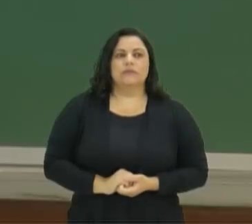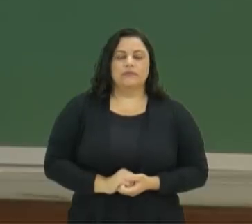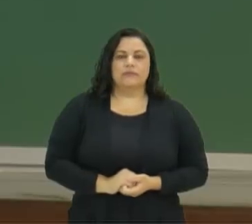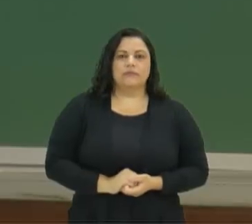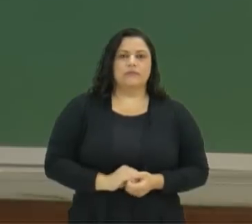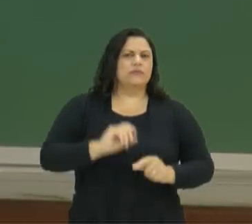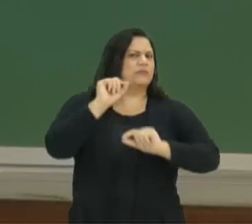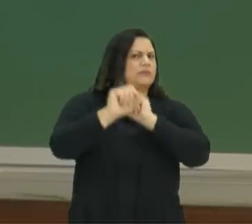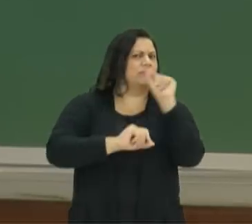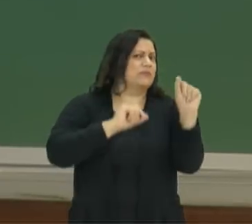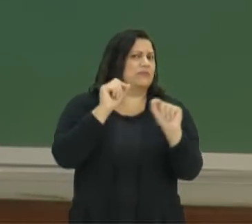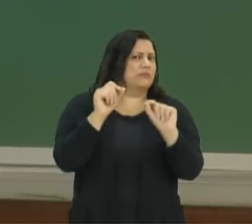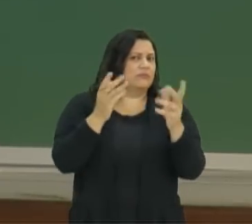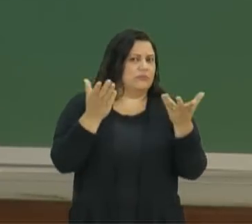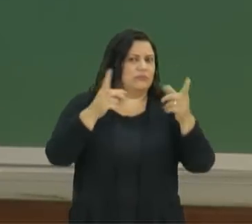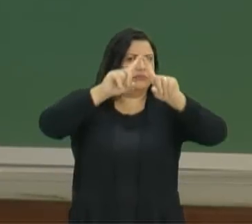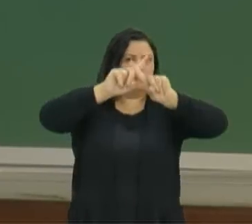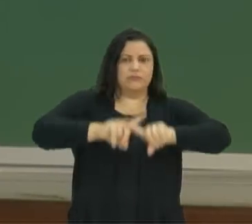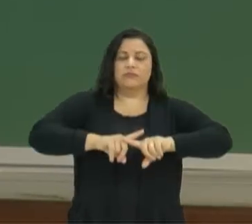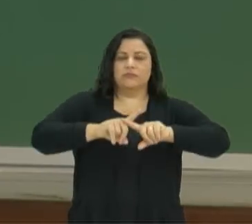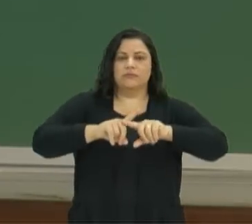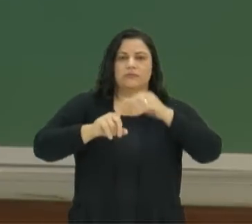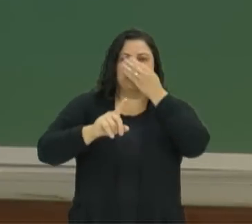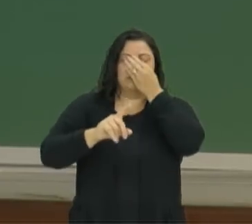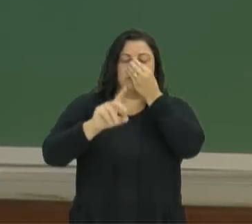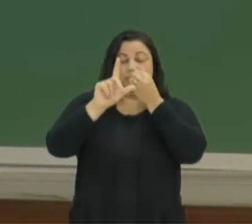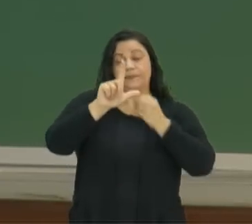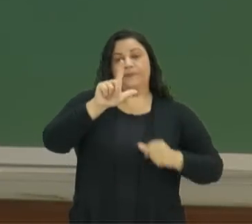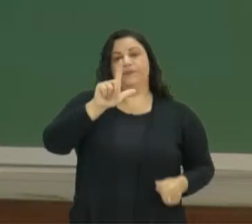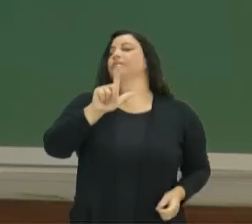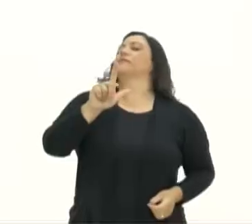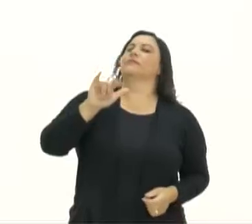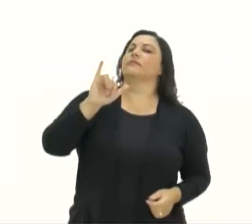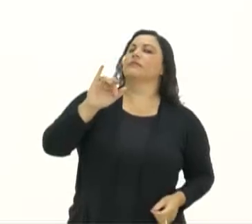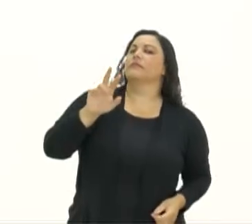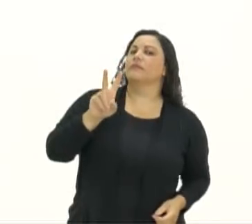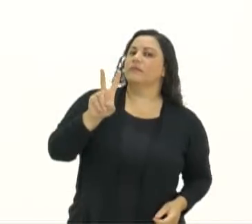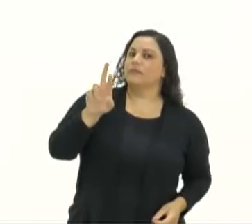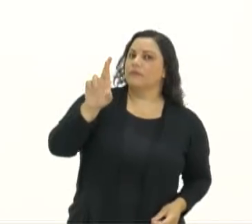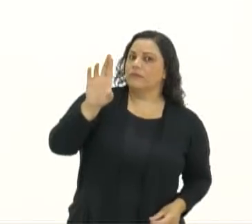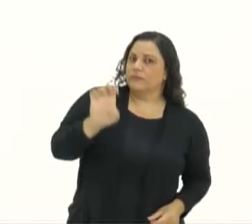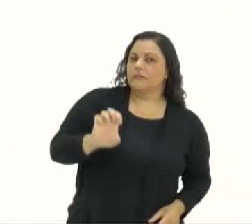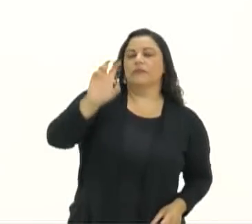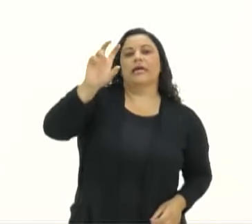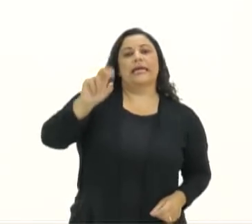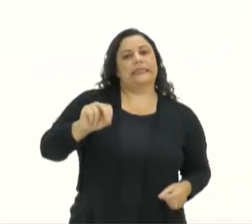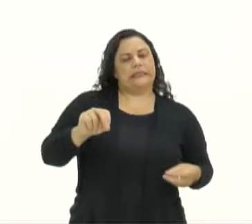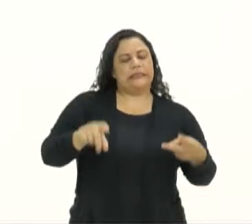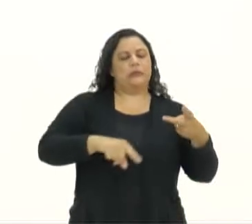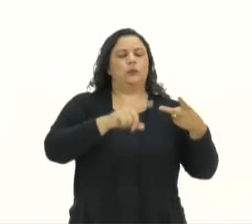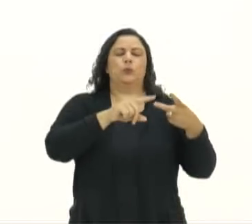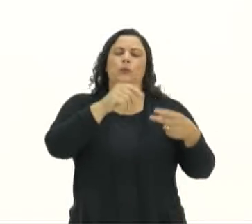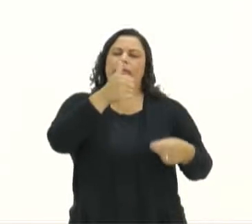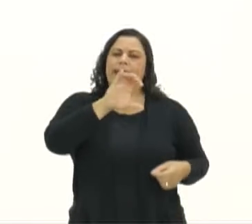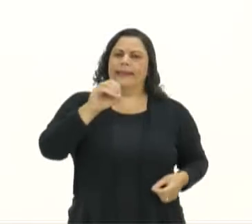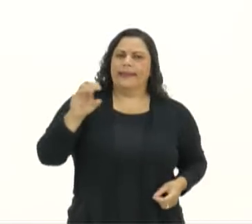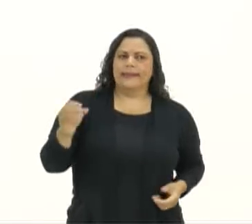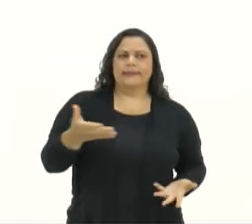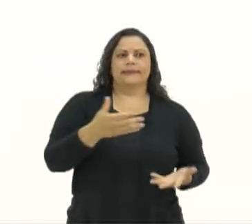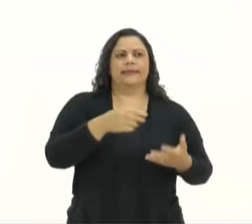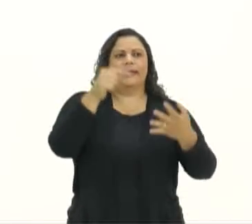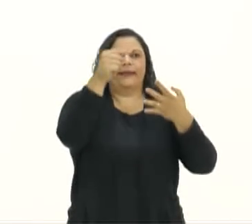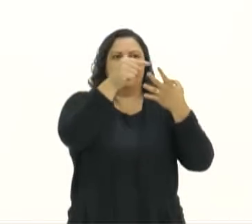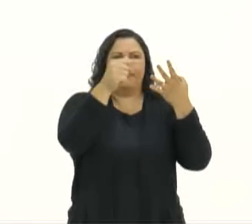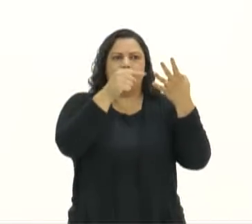Quais são as provas, então? No estilo livre, nós temos 50 metros, 100, 200,